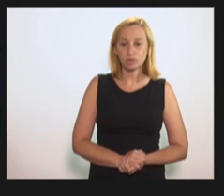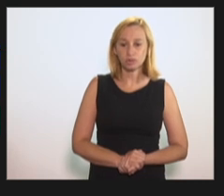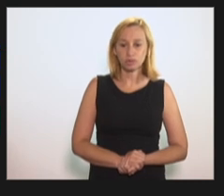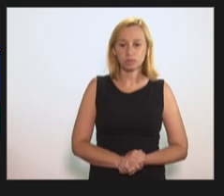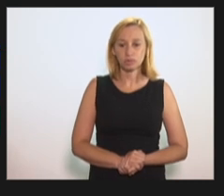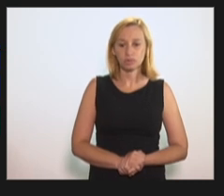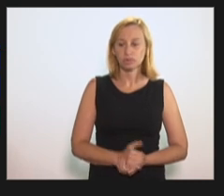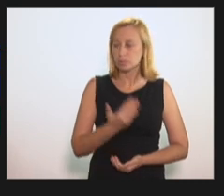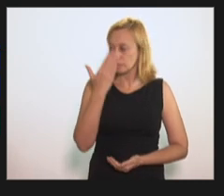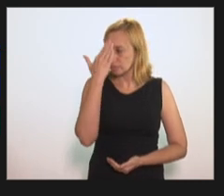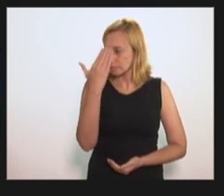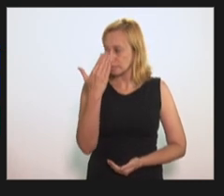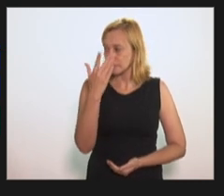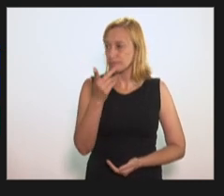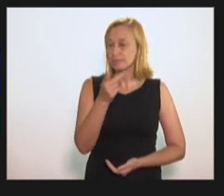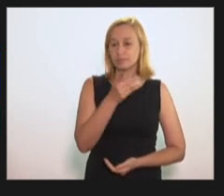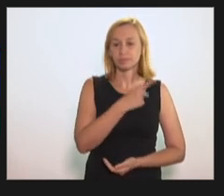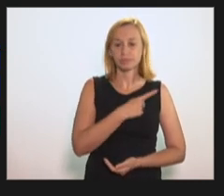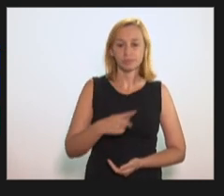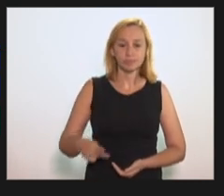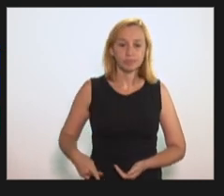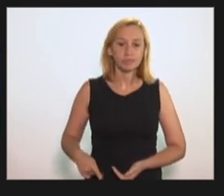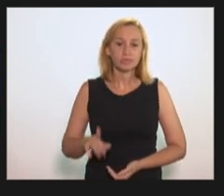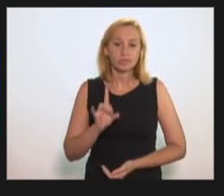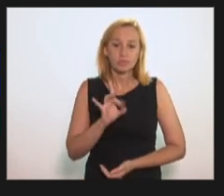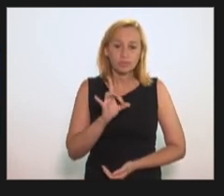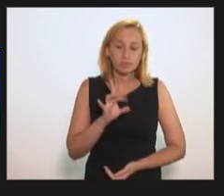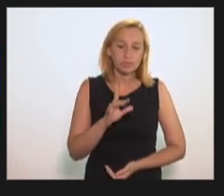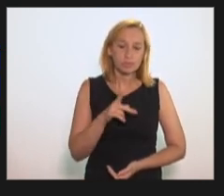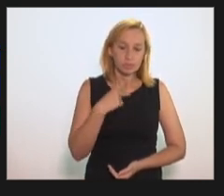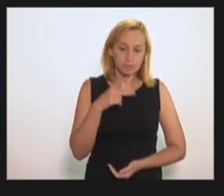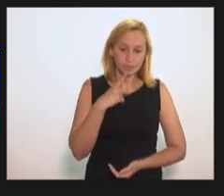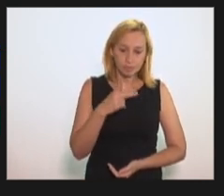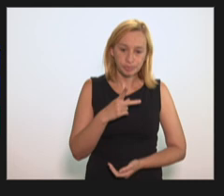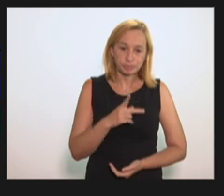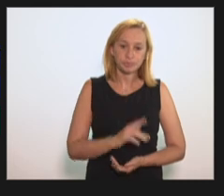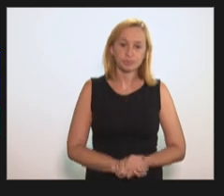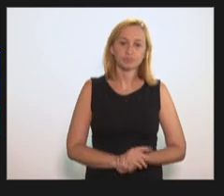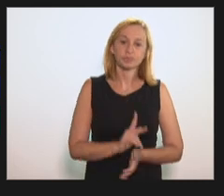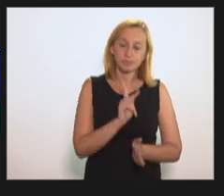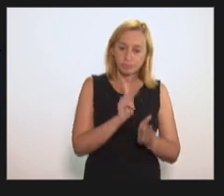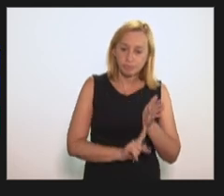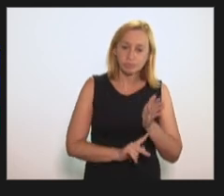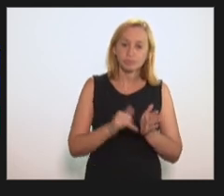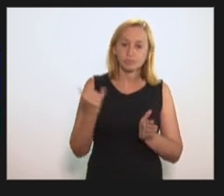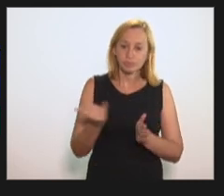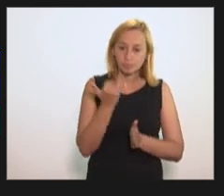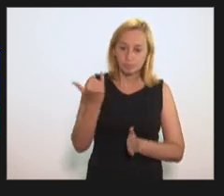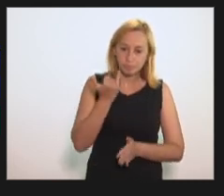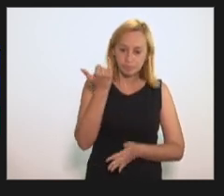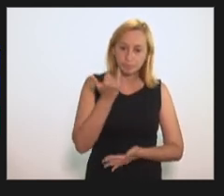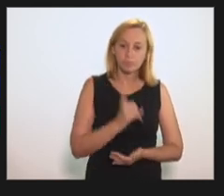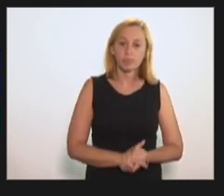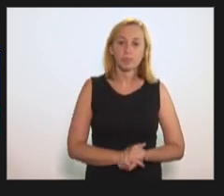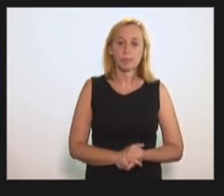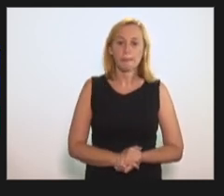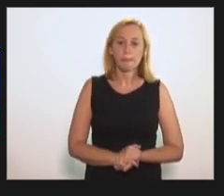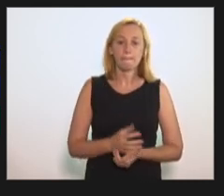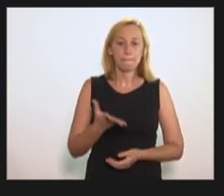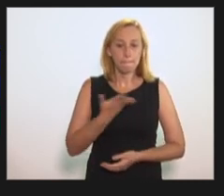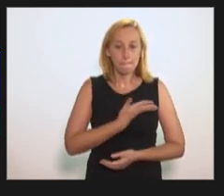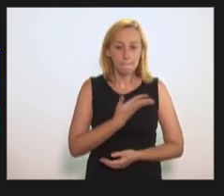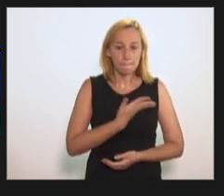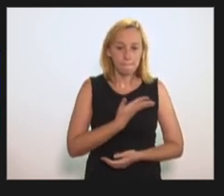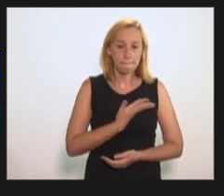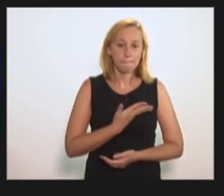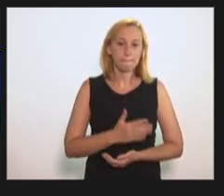obrigada presidenta não só celebrar a preocupação desse projeto importante de autoria das companheiras